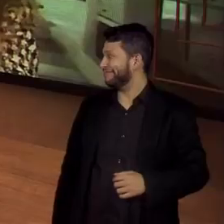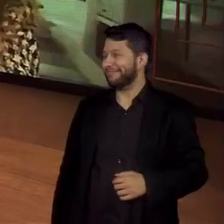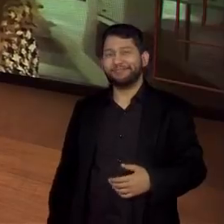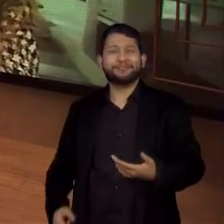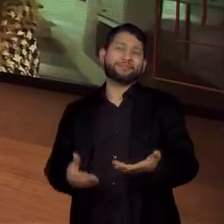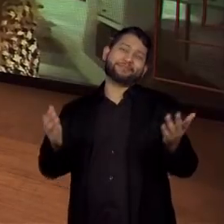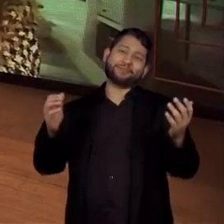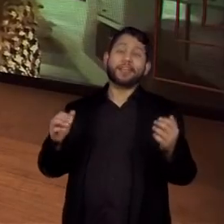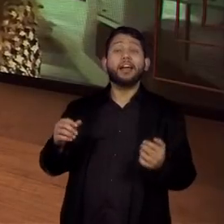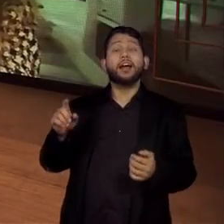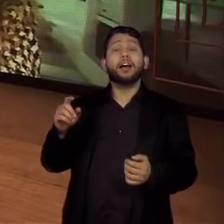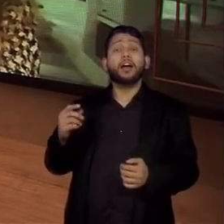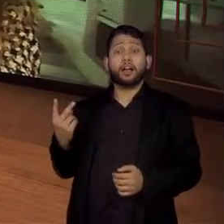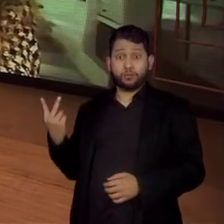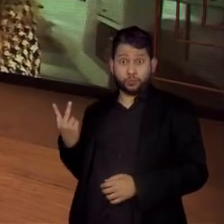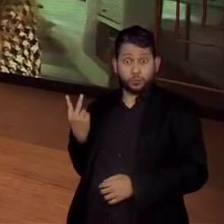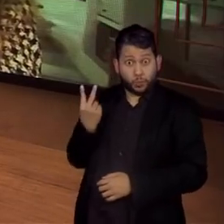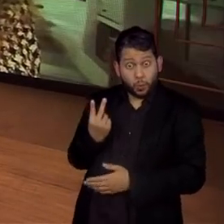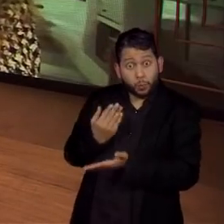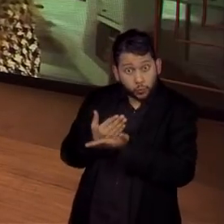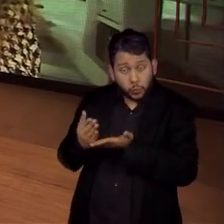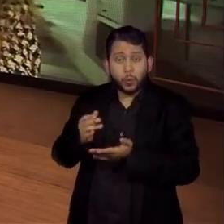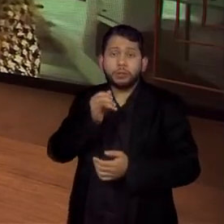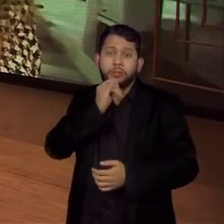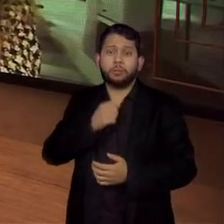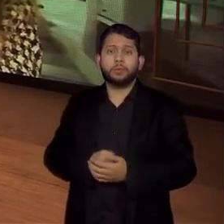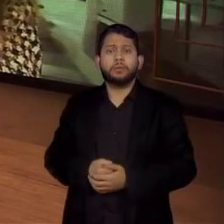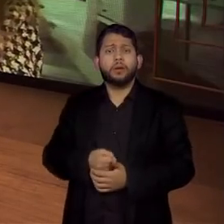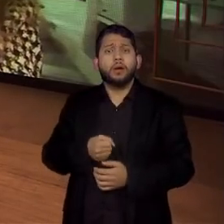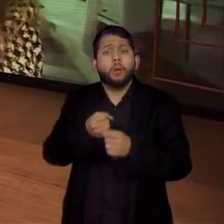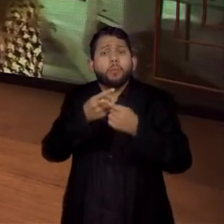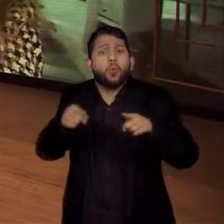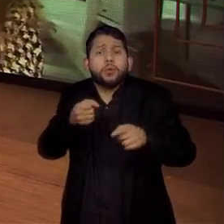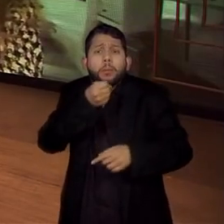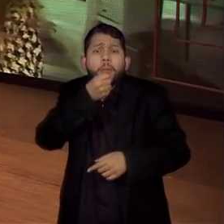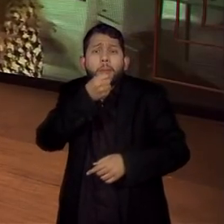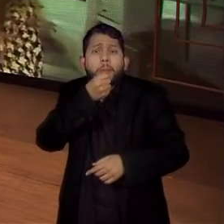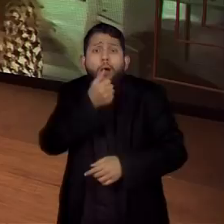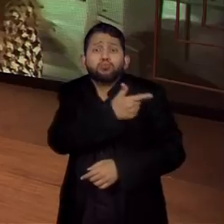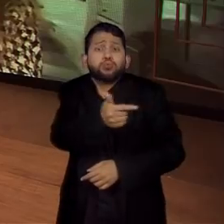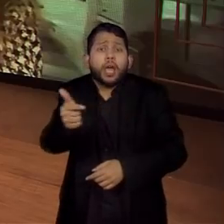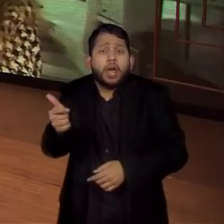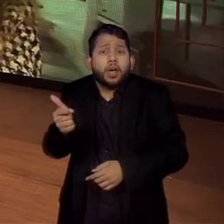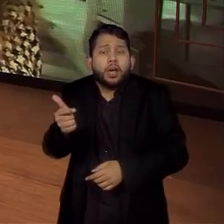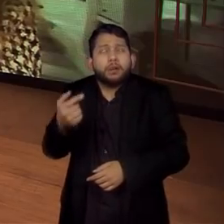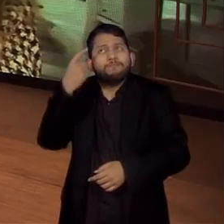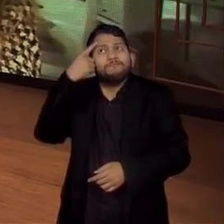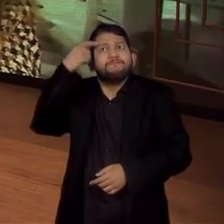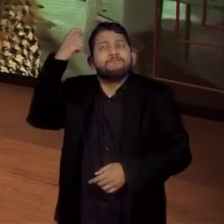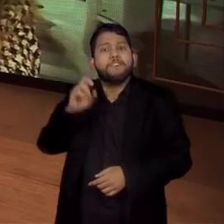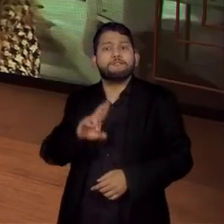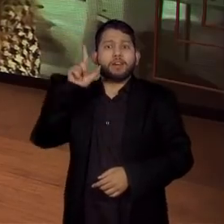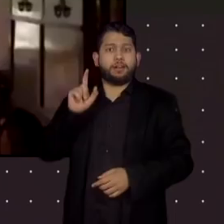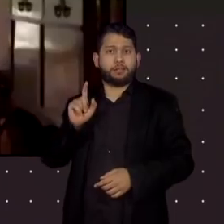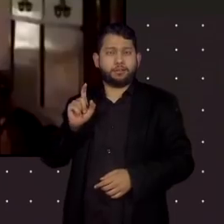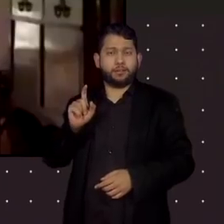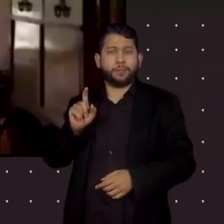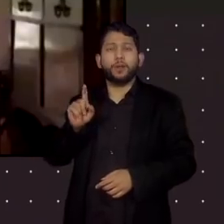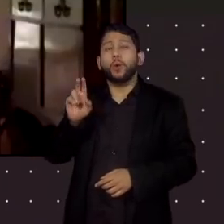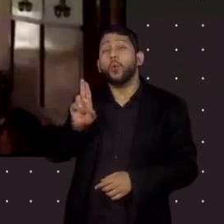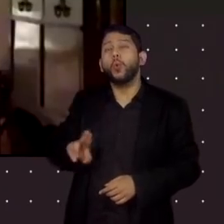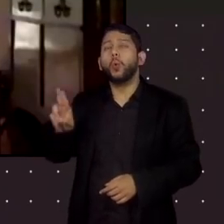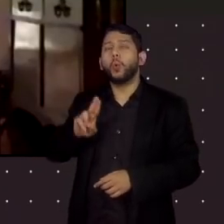Nós começamos assim, a fazer uma música diferente, com os elementos,